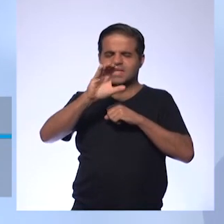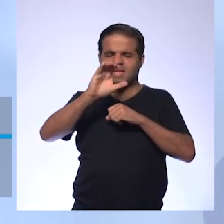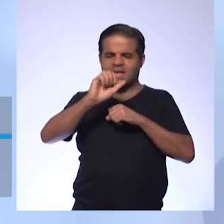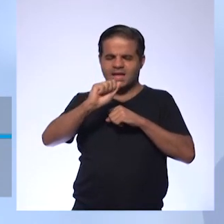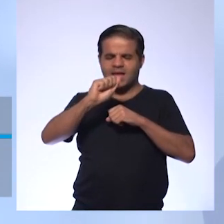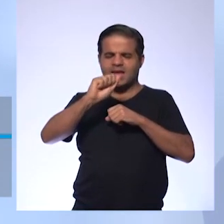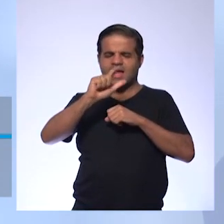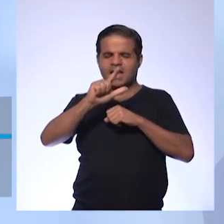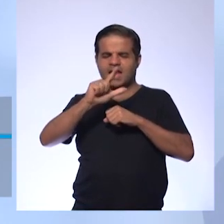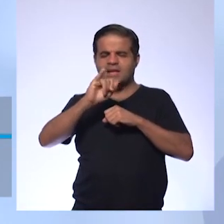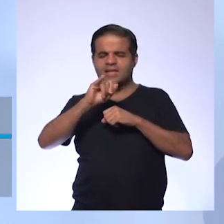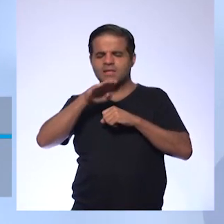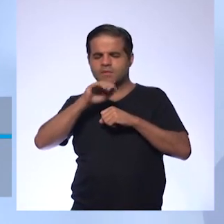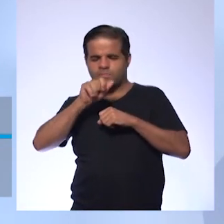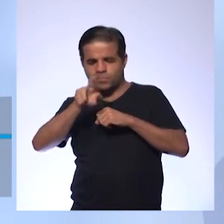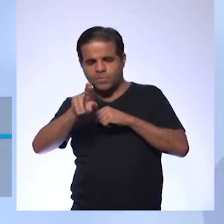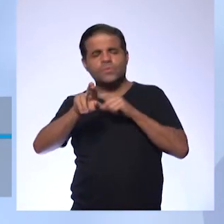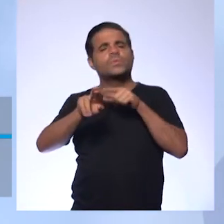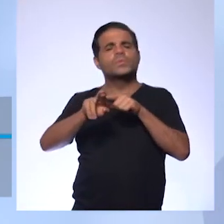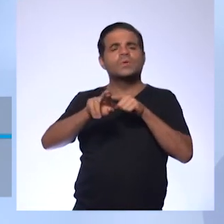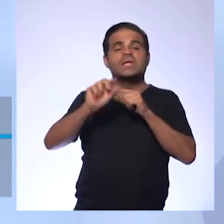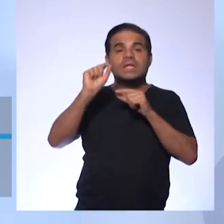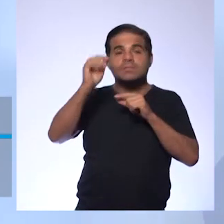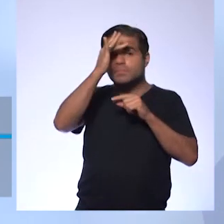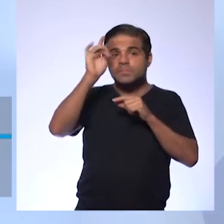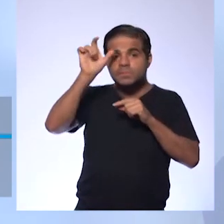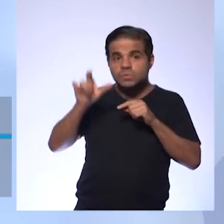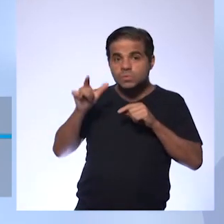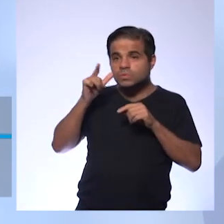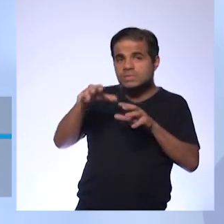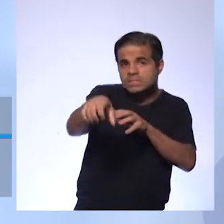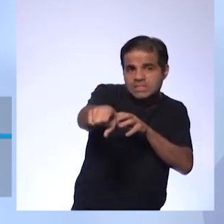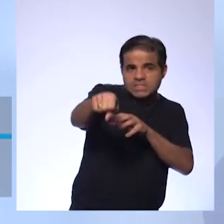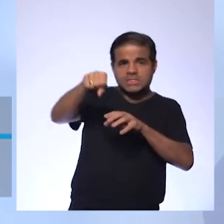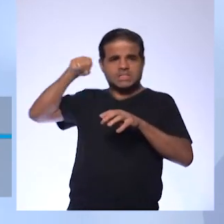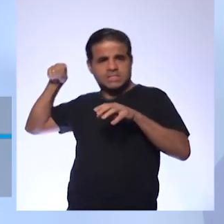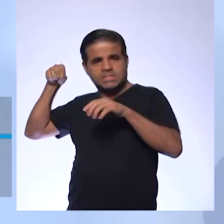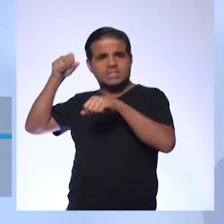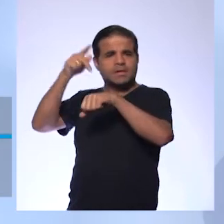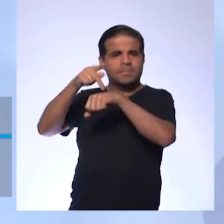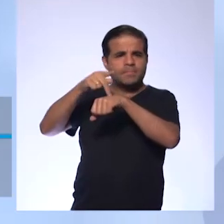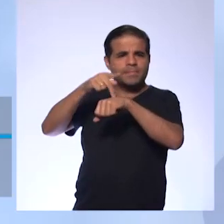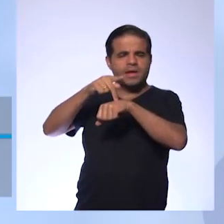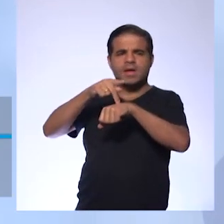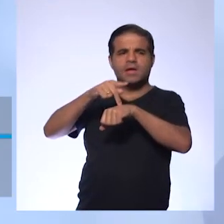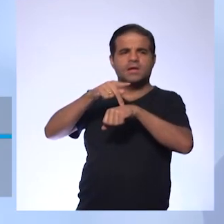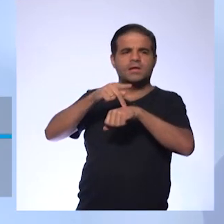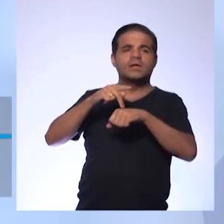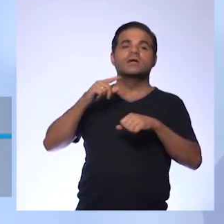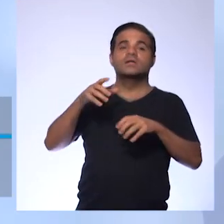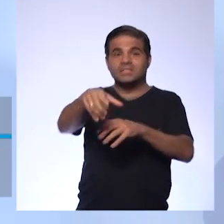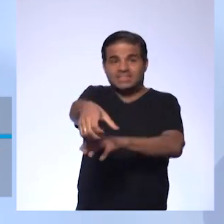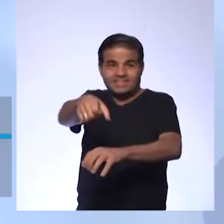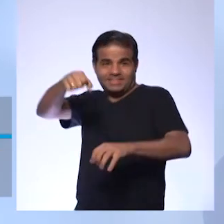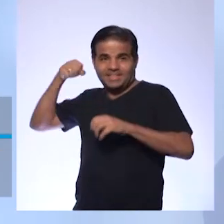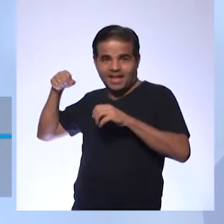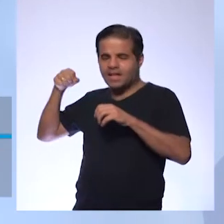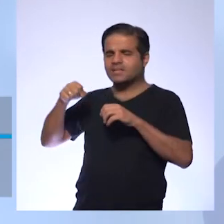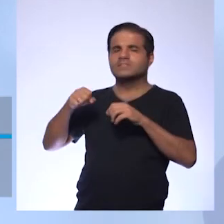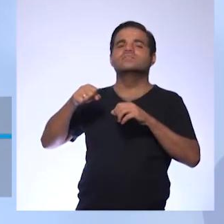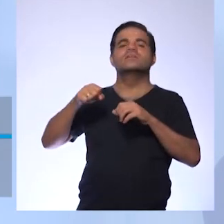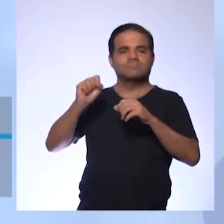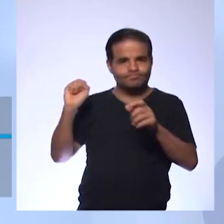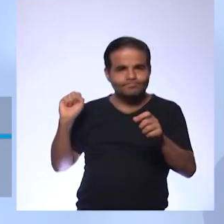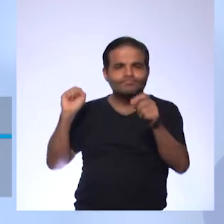falou, e essa espada, quem arrancasse ela da pedra, quem retirasse ela da pedra, quem retirasse a Excalibur da pedra, seria